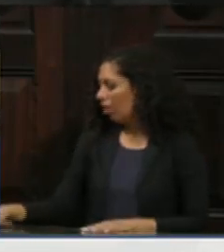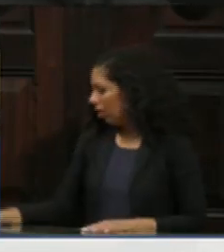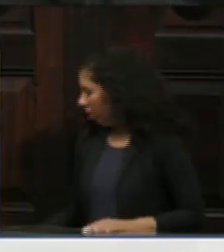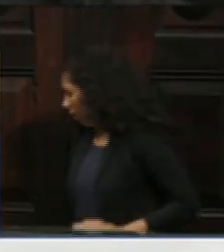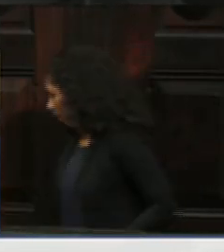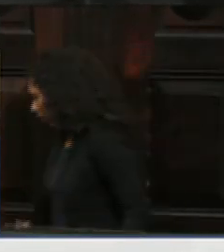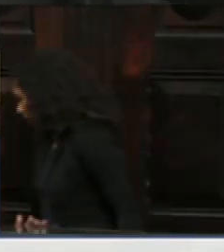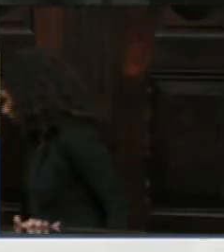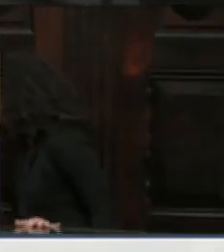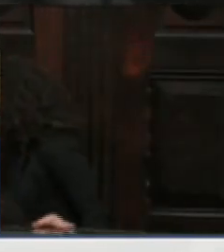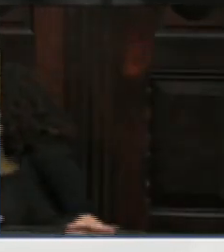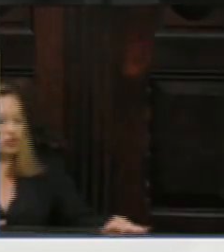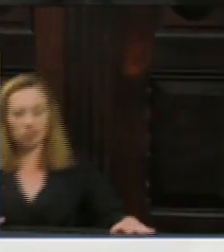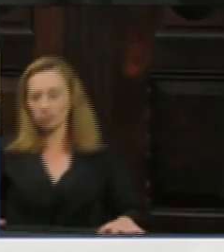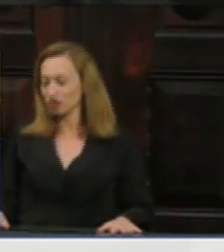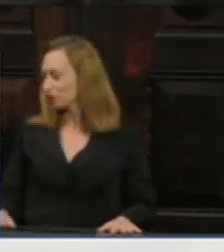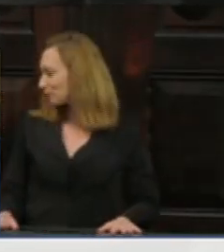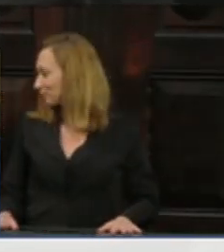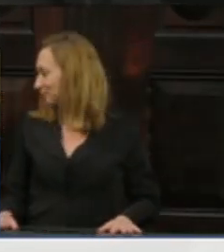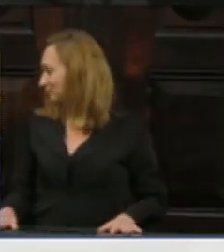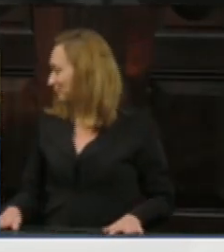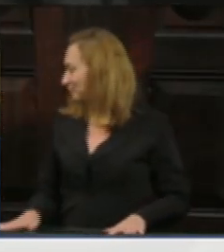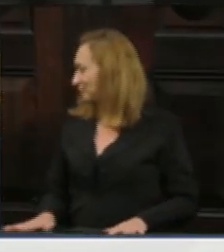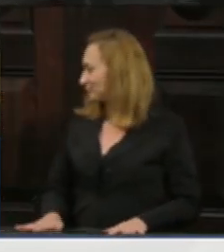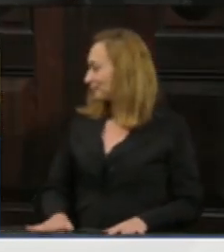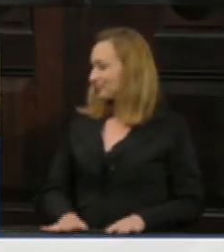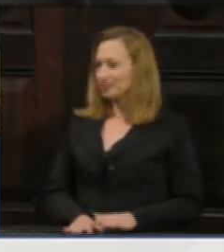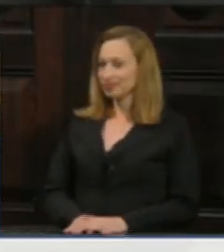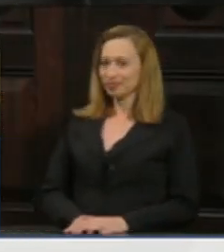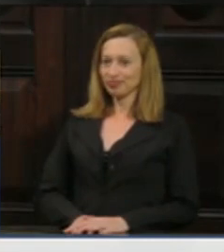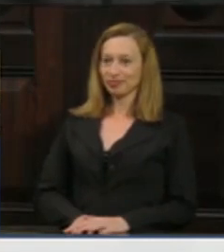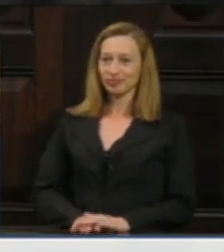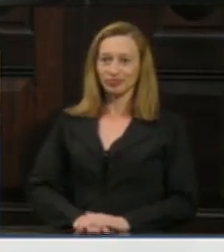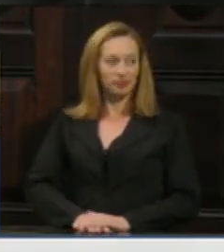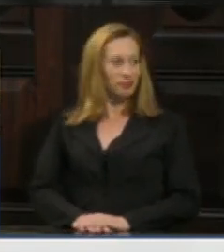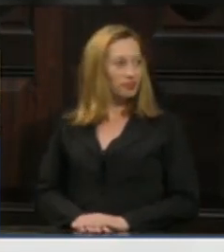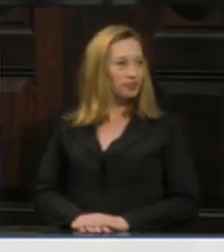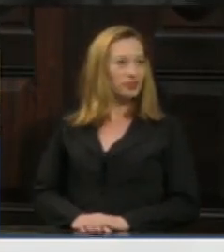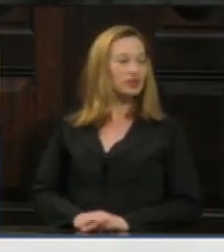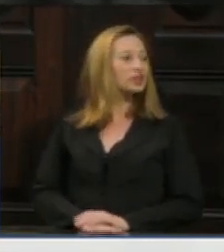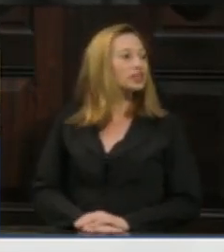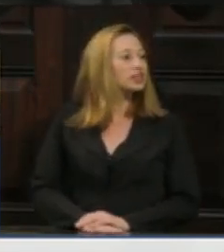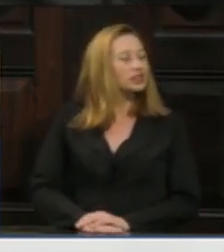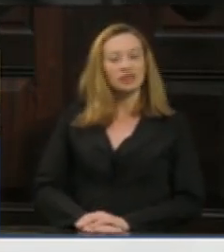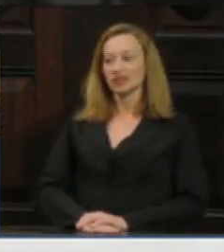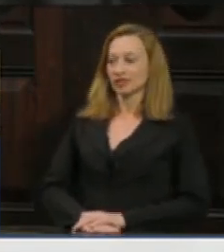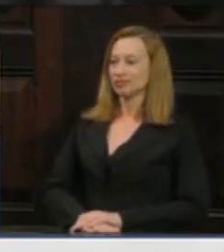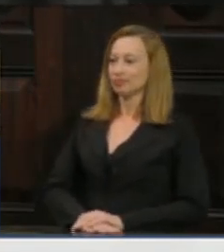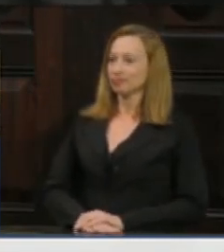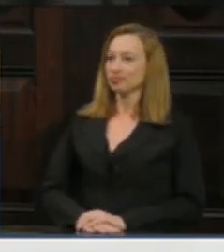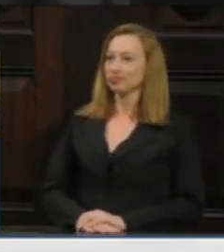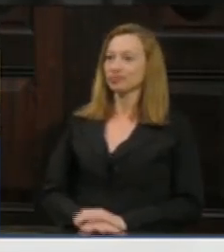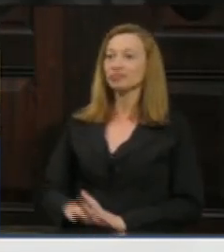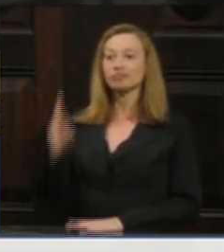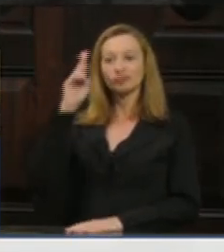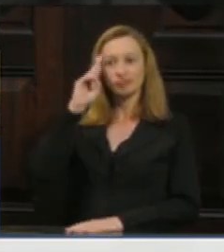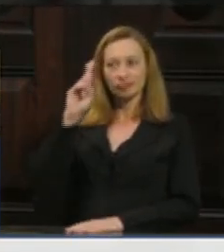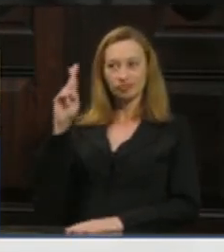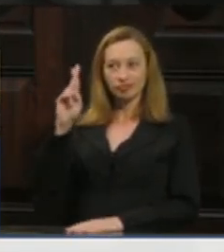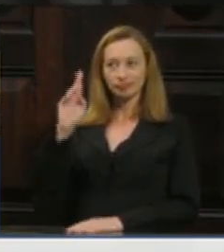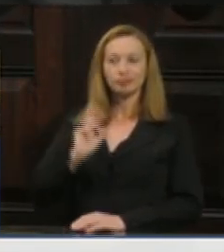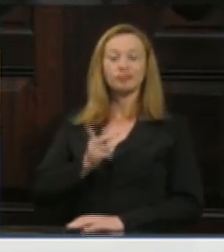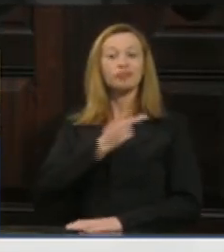colegas deputados para mandar um beijo para minha querida mãe, Dona Teia, a quem tudo devo. Que Deus